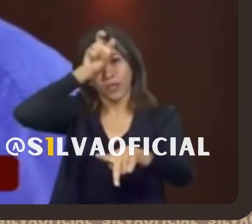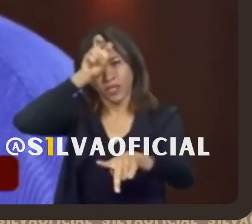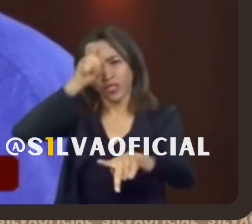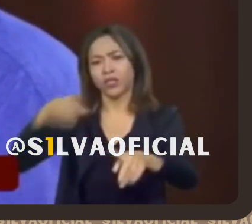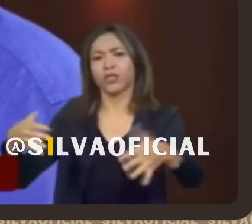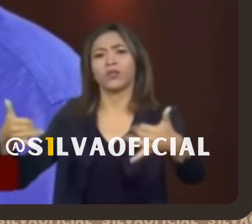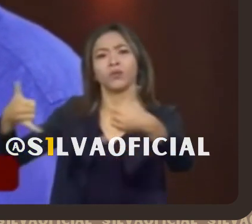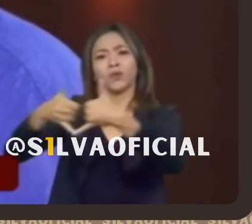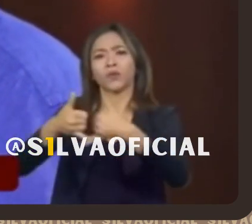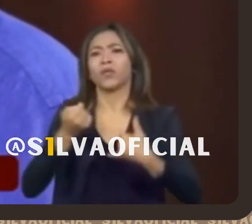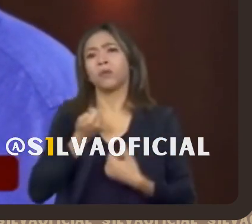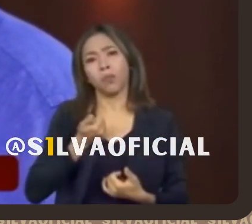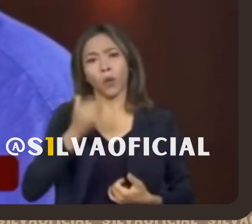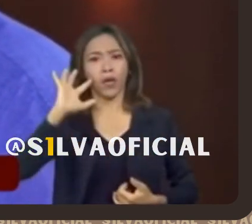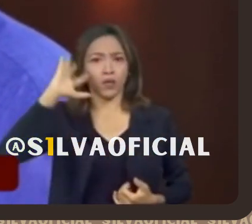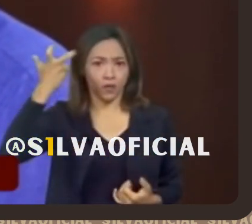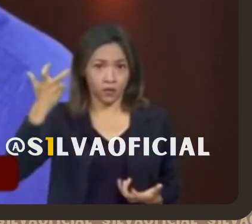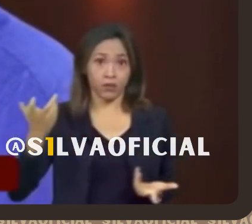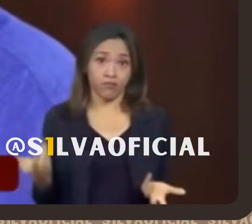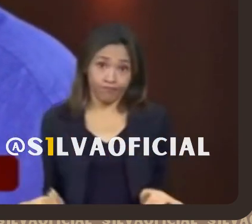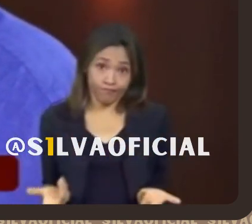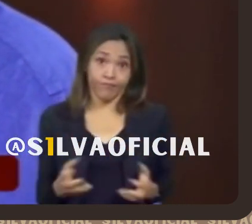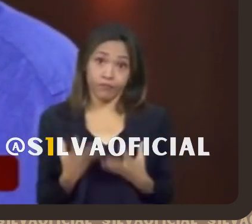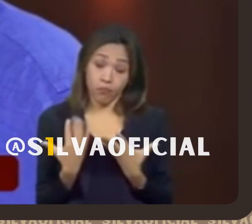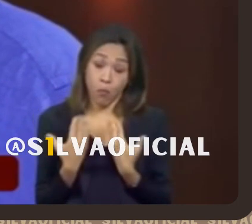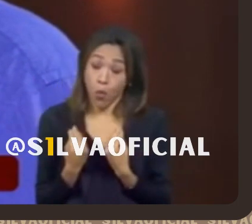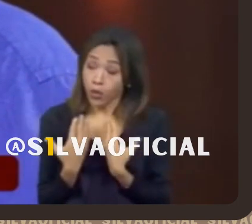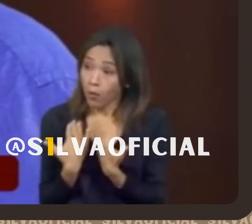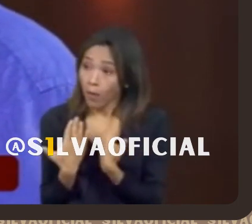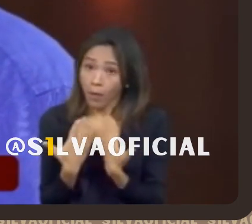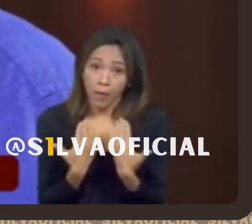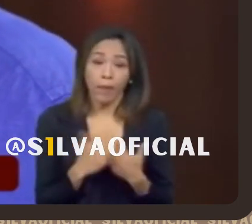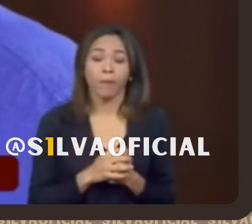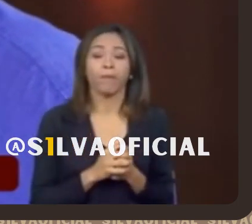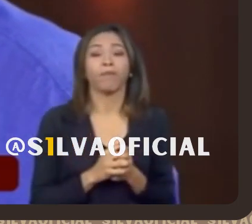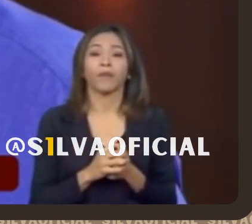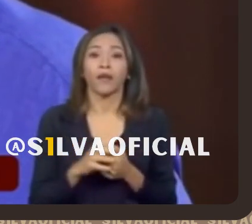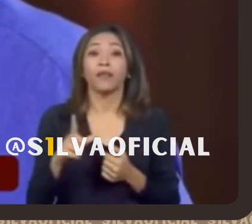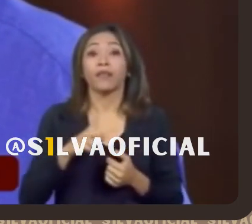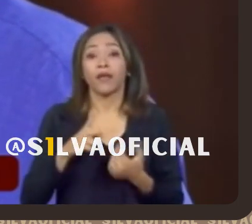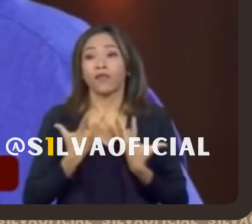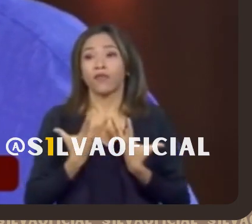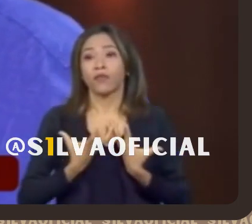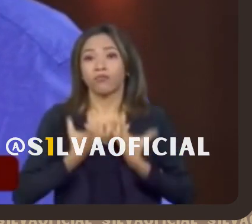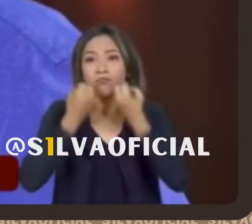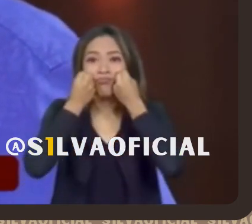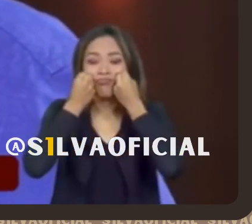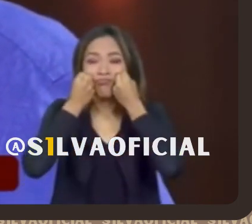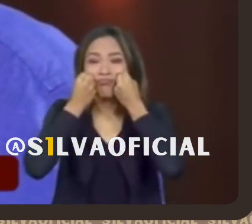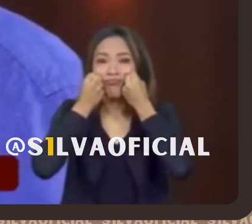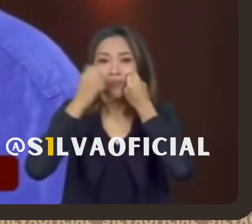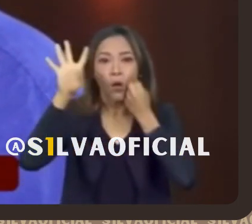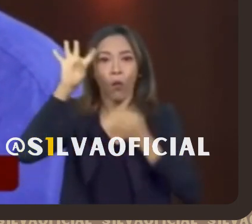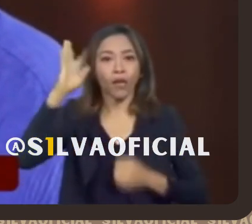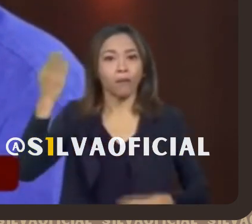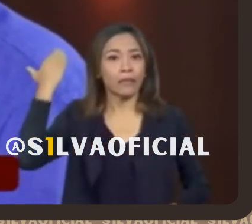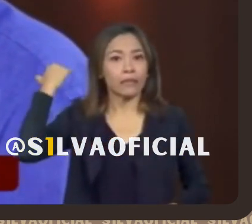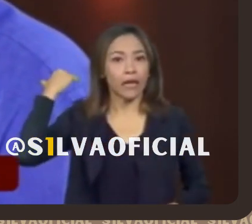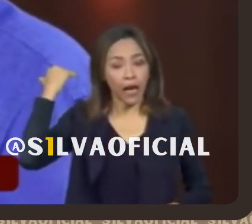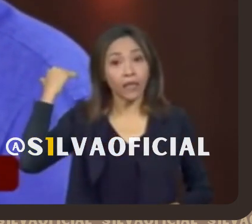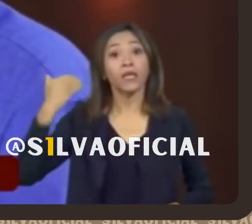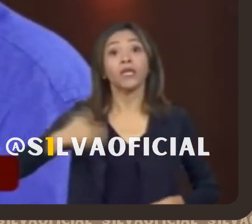solução Ah e finalmente houve uma frustração na quarta-feira passada que tava anunciado que el ia